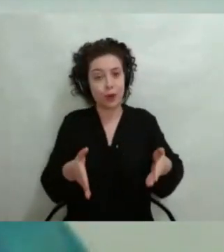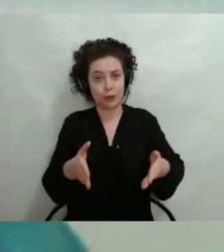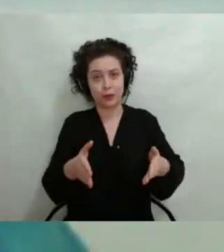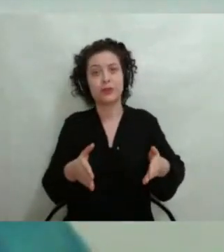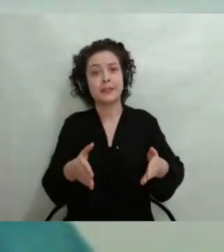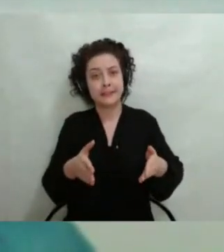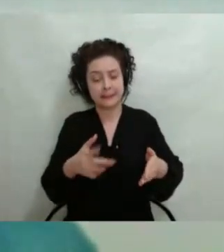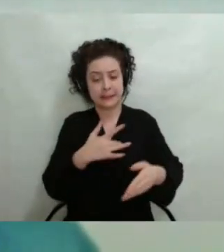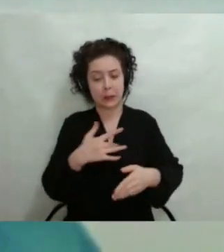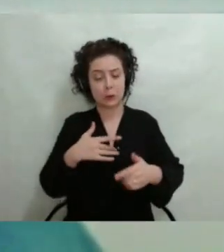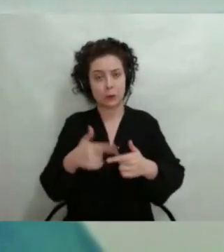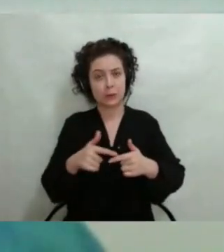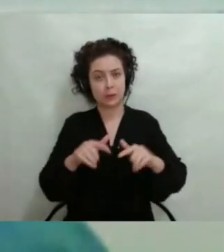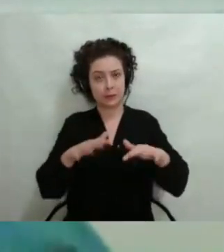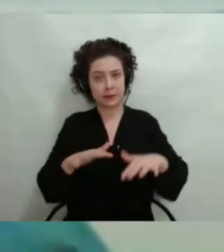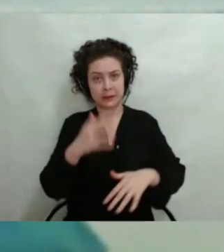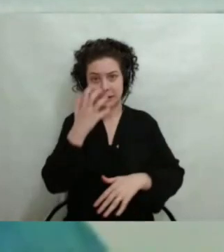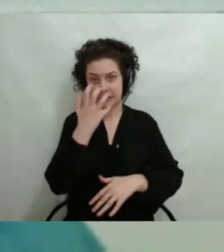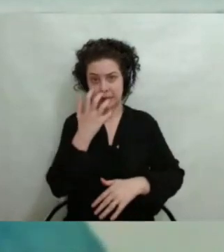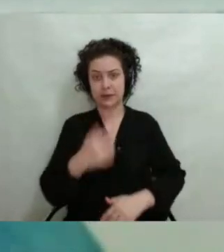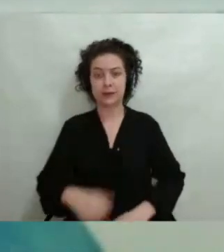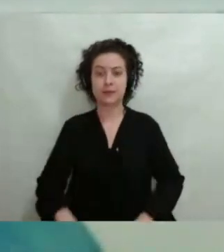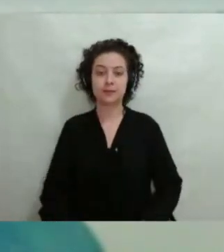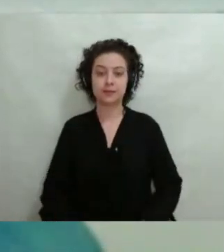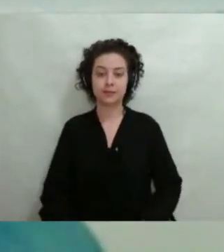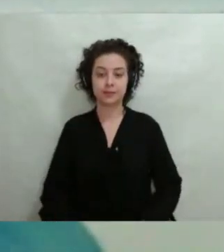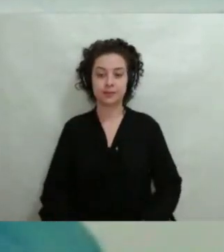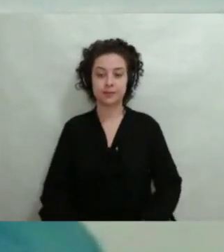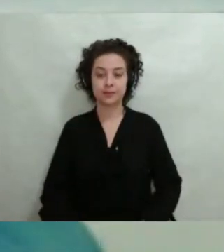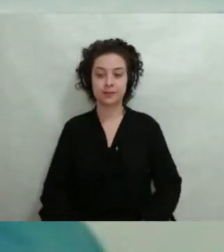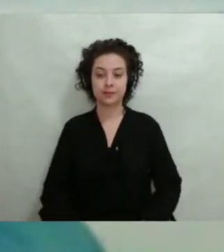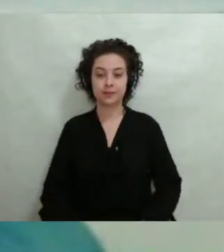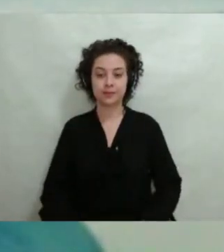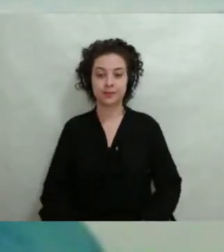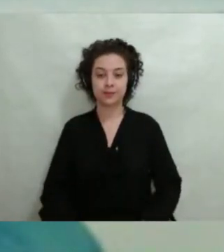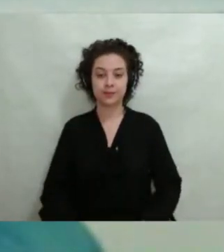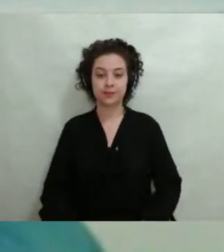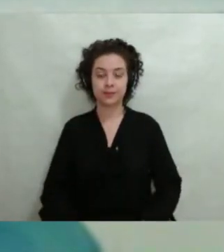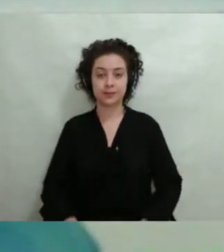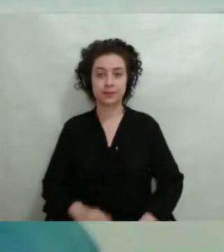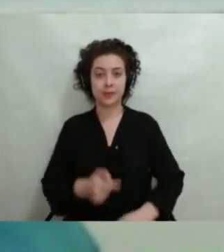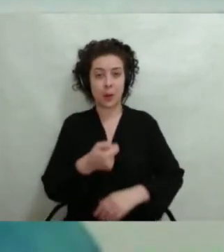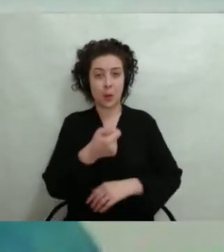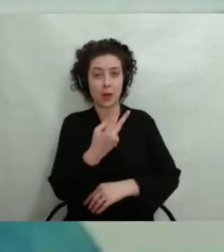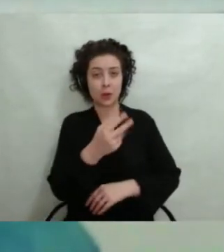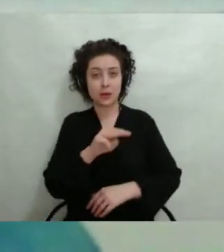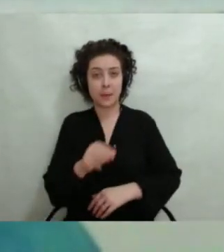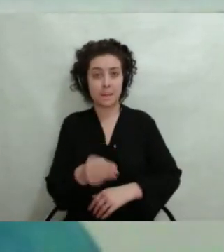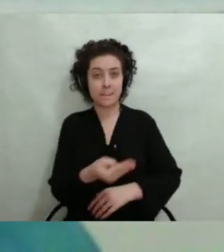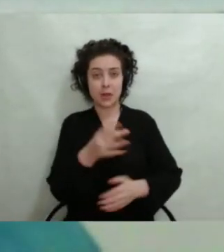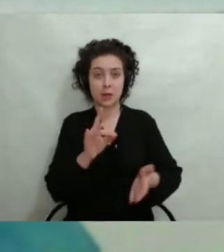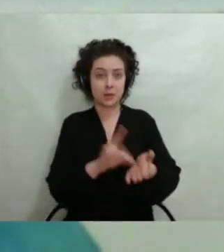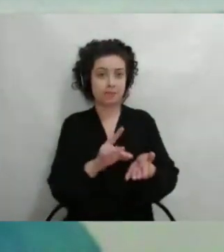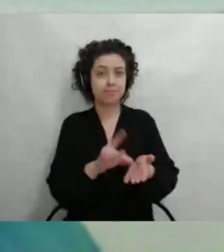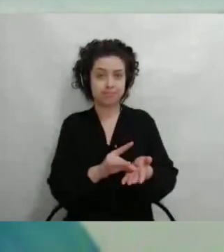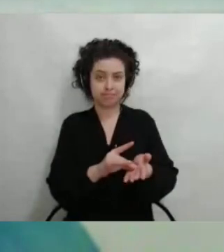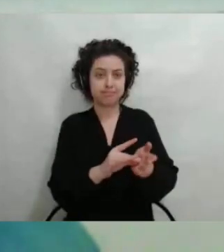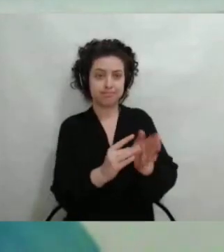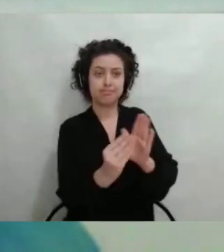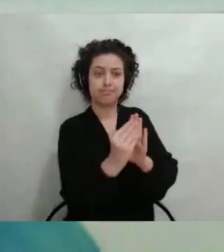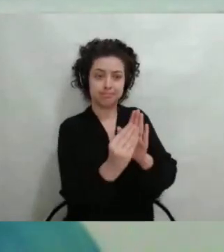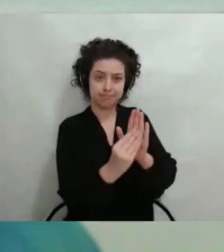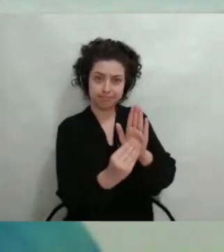enfrentando. São quase 2 milhões de casos oficiais notificados